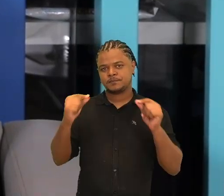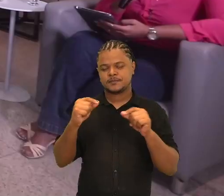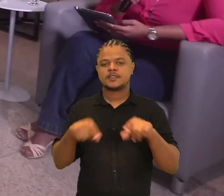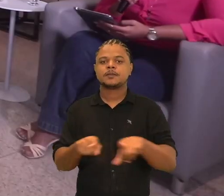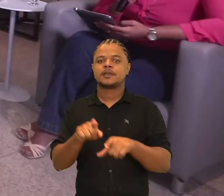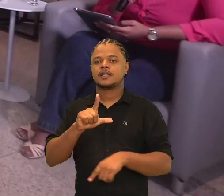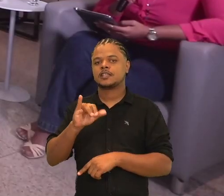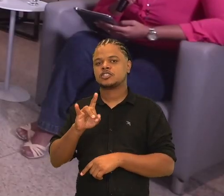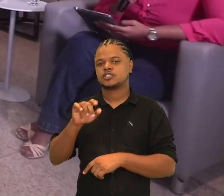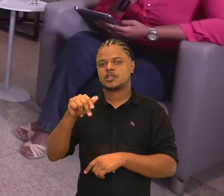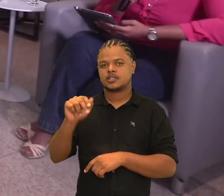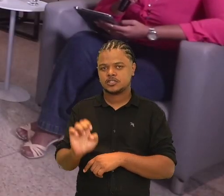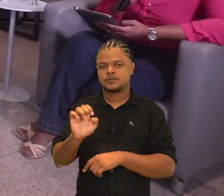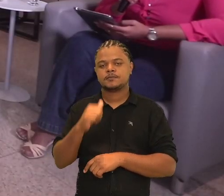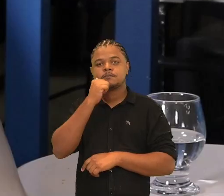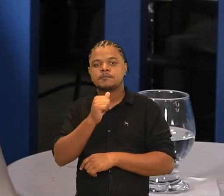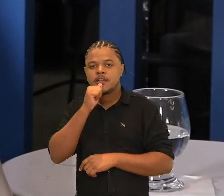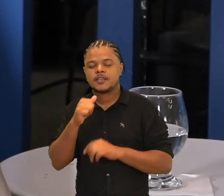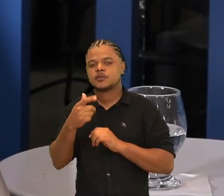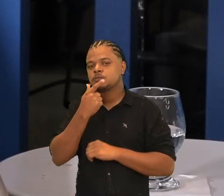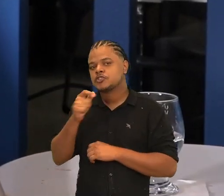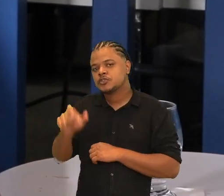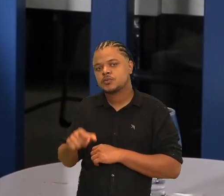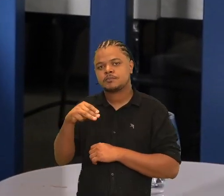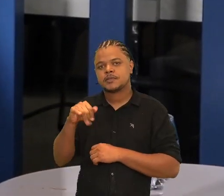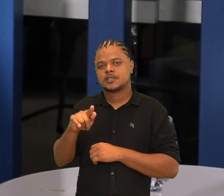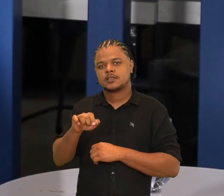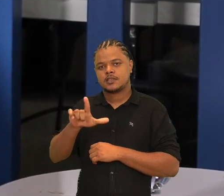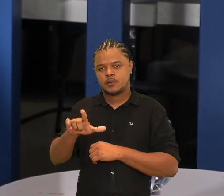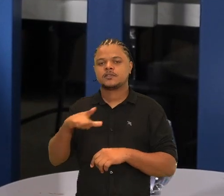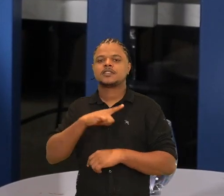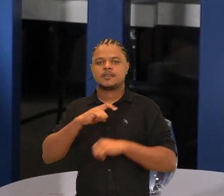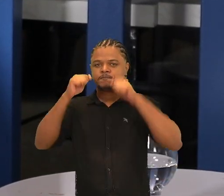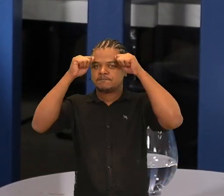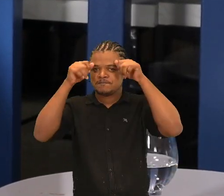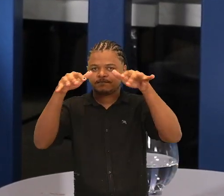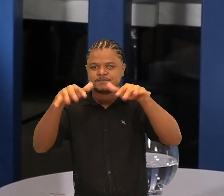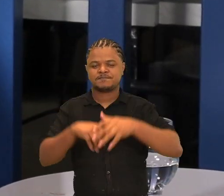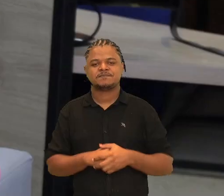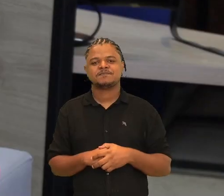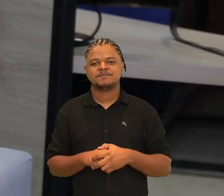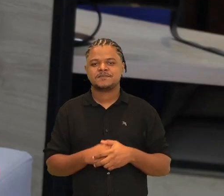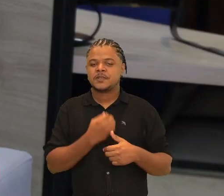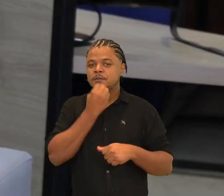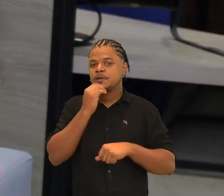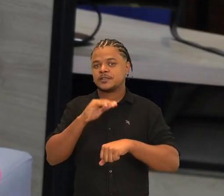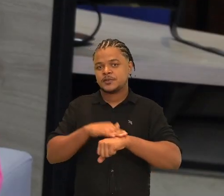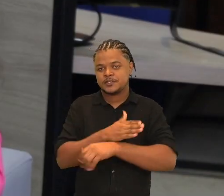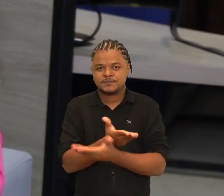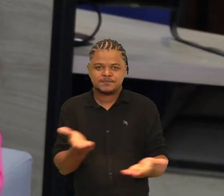mãe do Miguel, um garotinho de 11 anos que tem transtorno do espectro autista. Boa noite, sejam